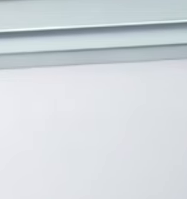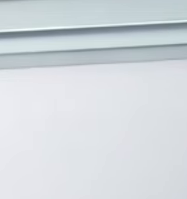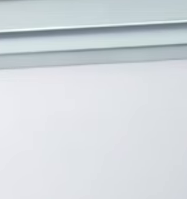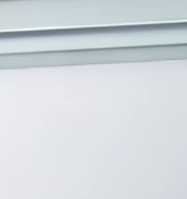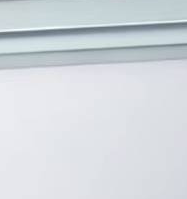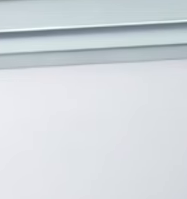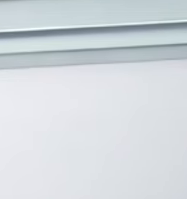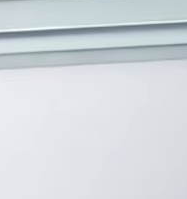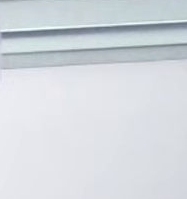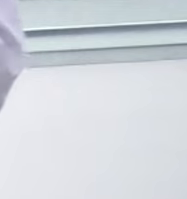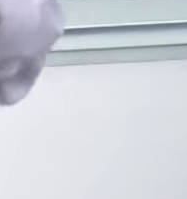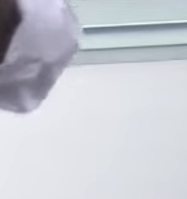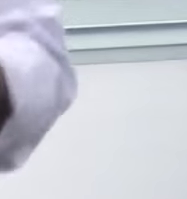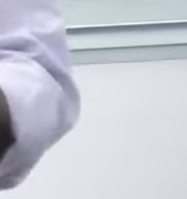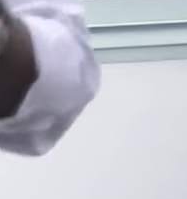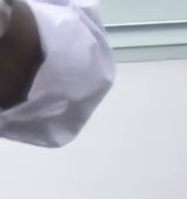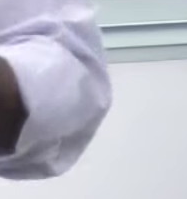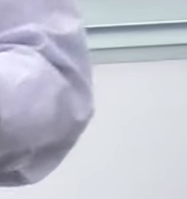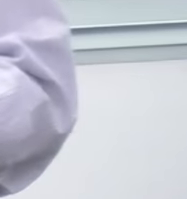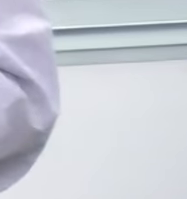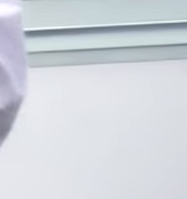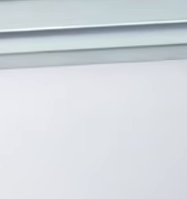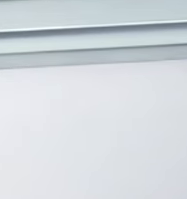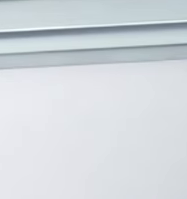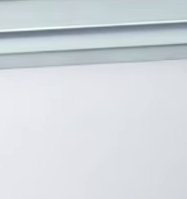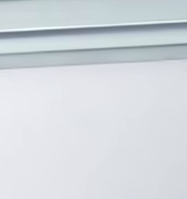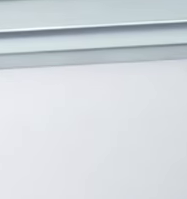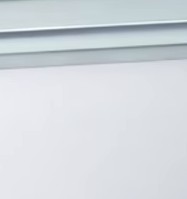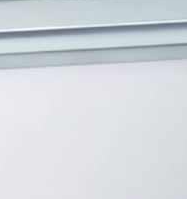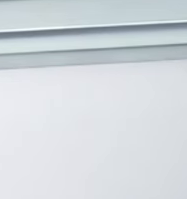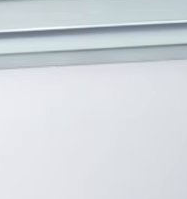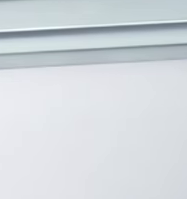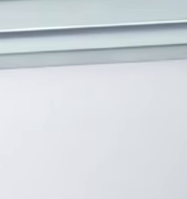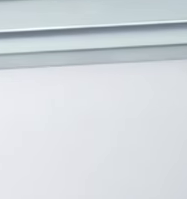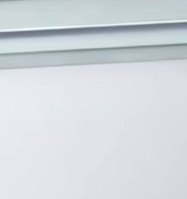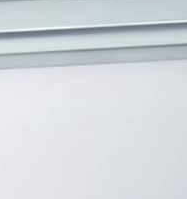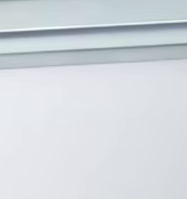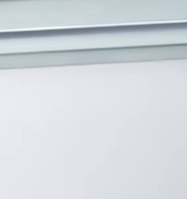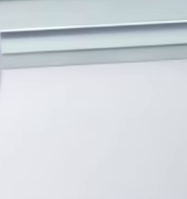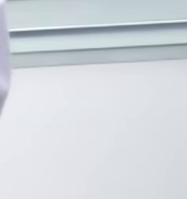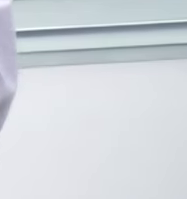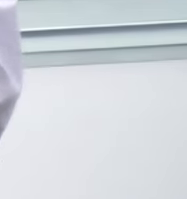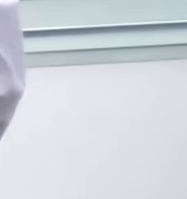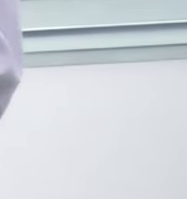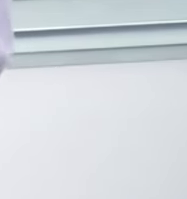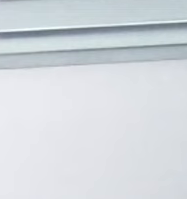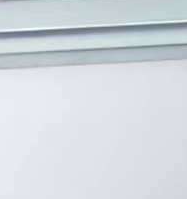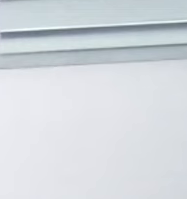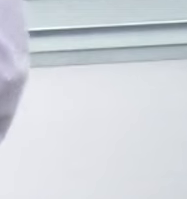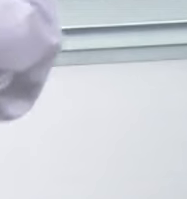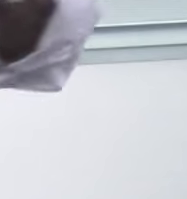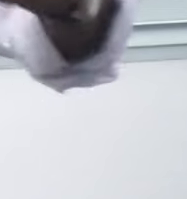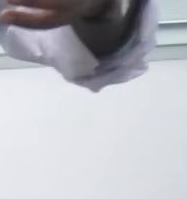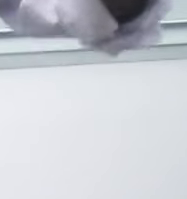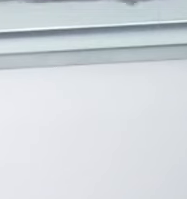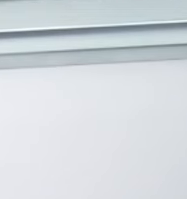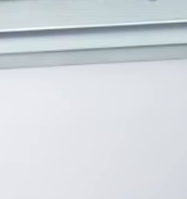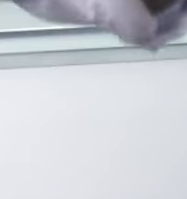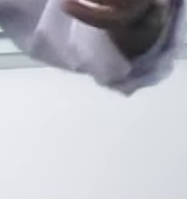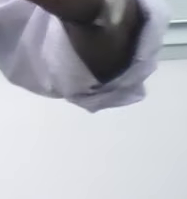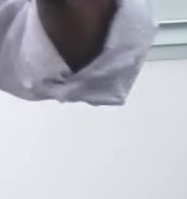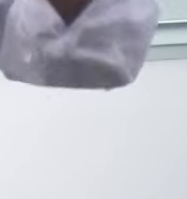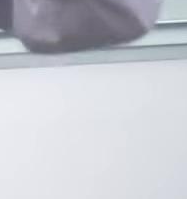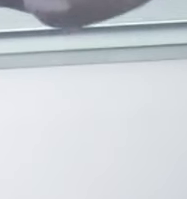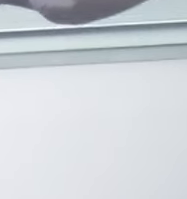dia. Então, alguns elementos que a gente tem que avaliar aqui, talvez aprofundar depois, como